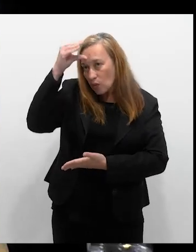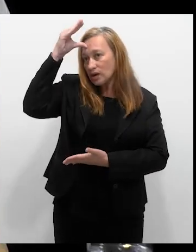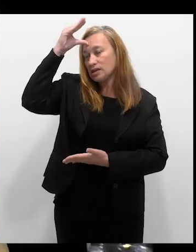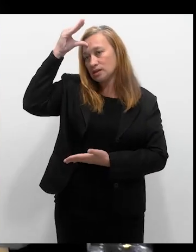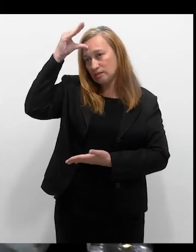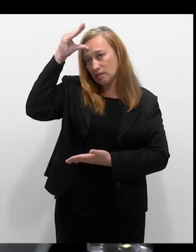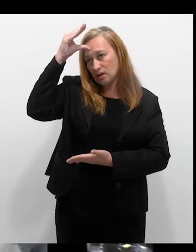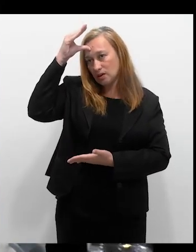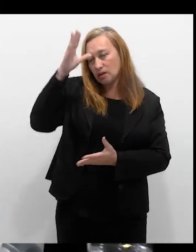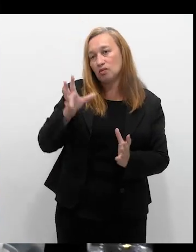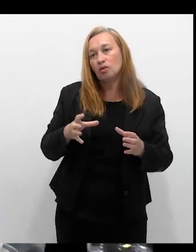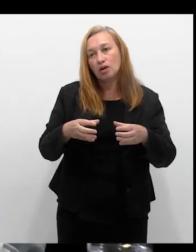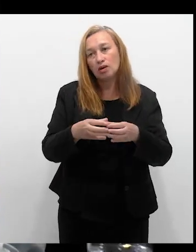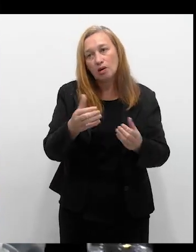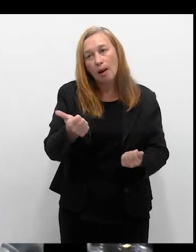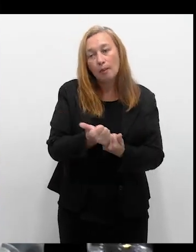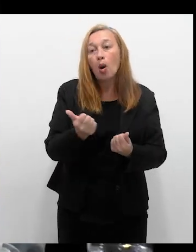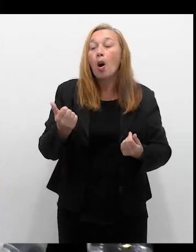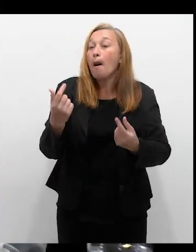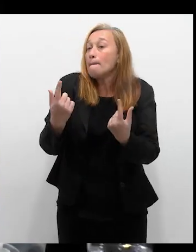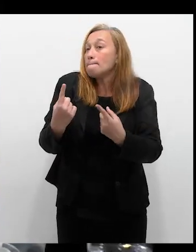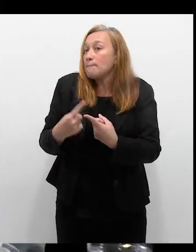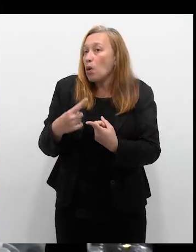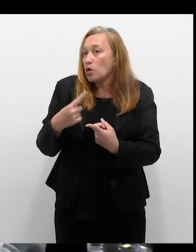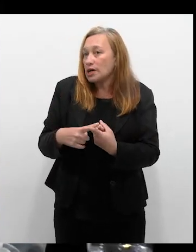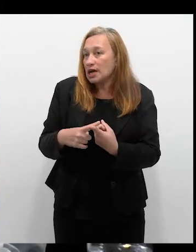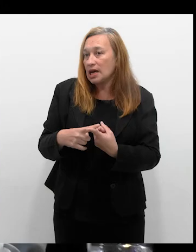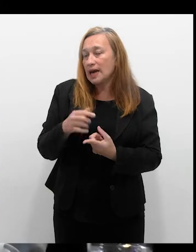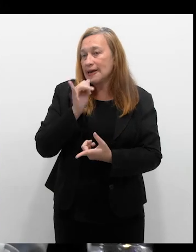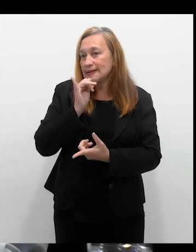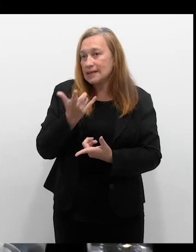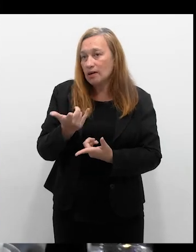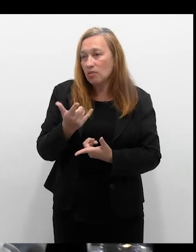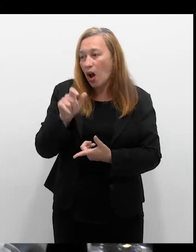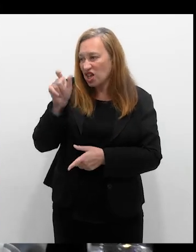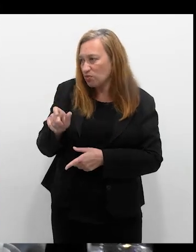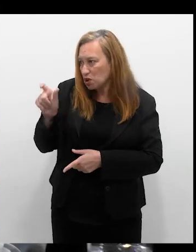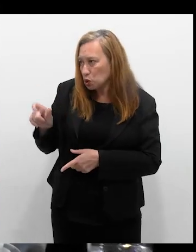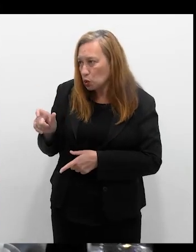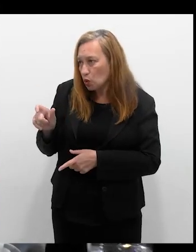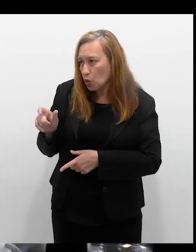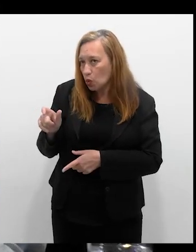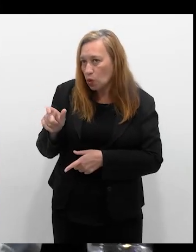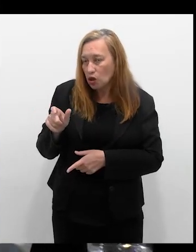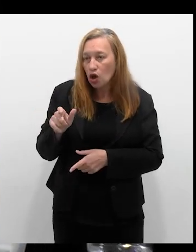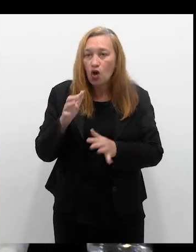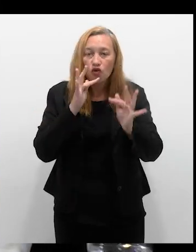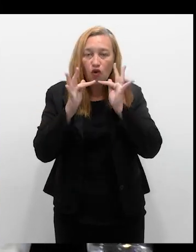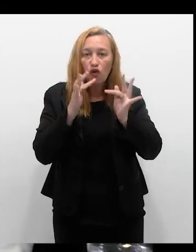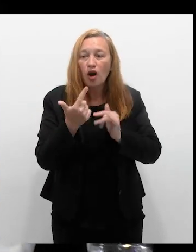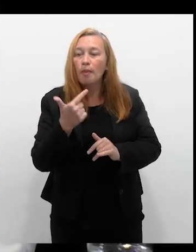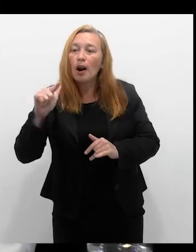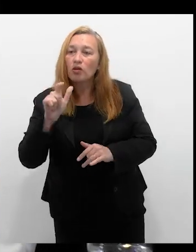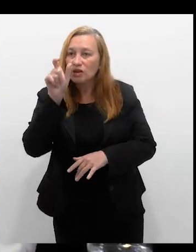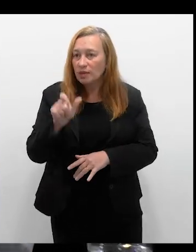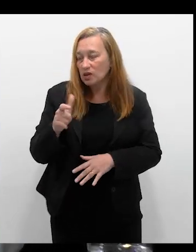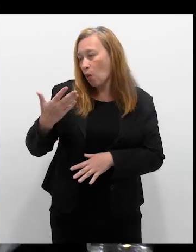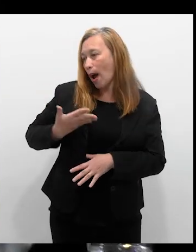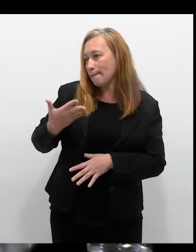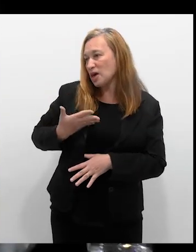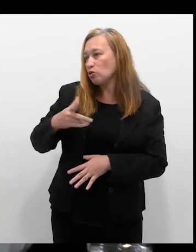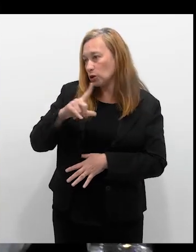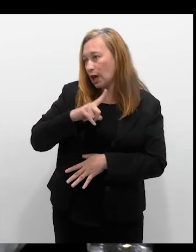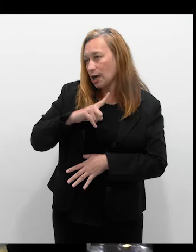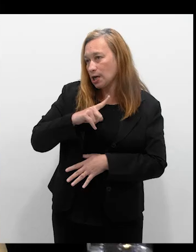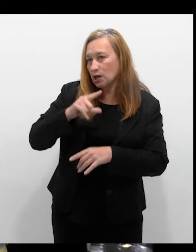conhecimento por parte da rede de apoio da pessoa. Porque se, digamos assim, se as pessoas contam para outras pessoas que um amigo,